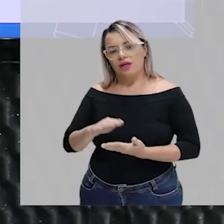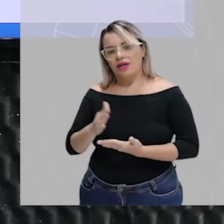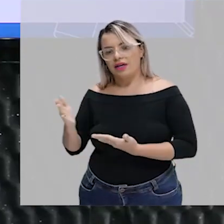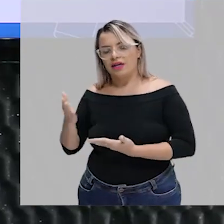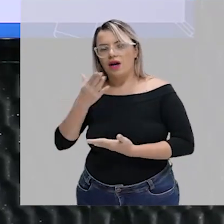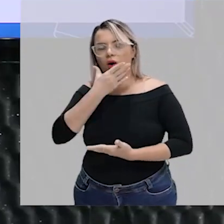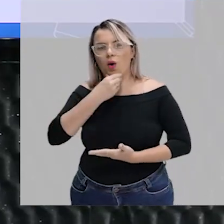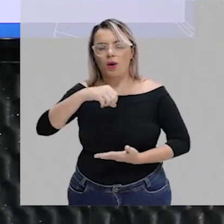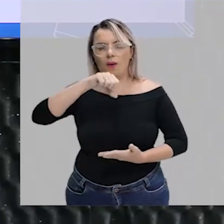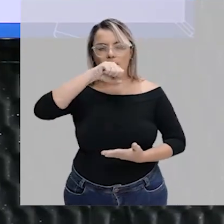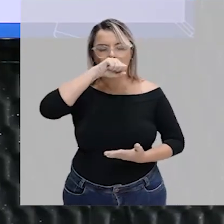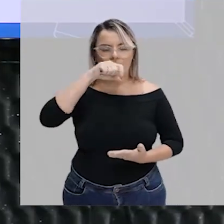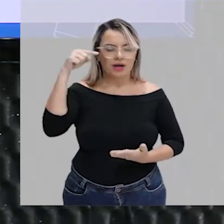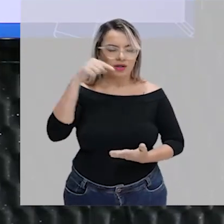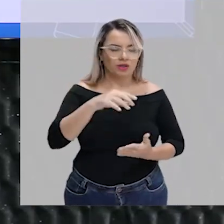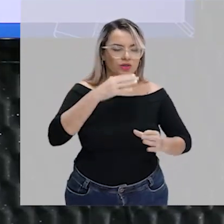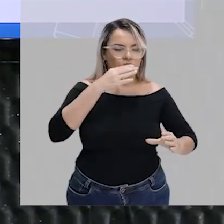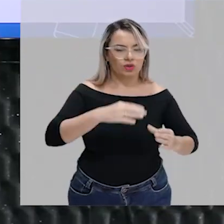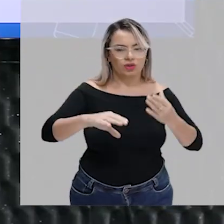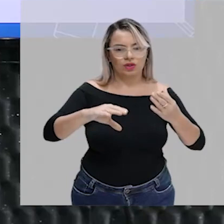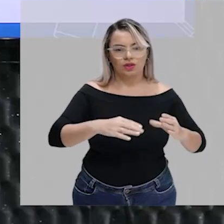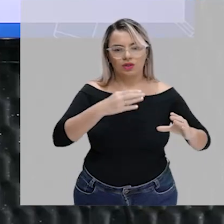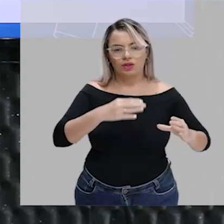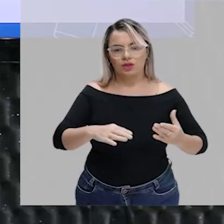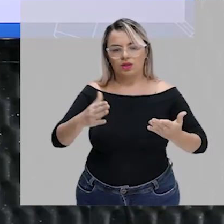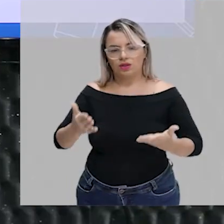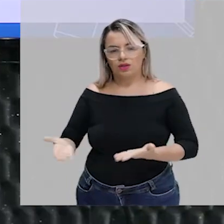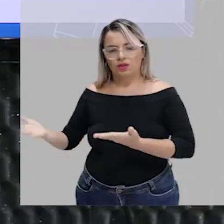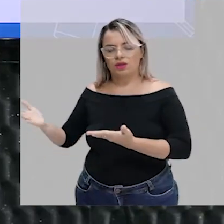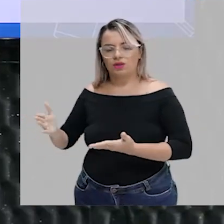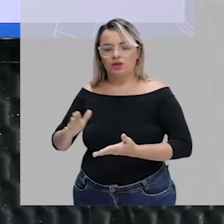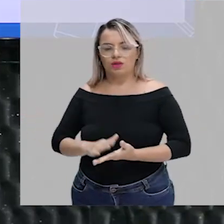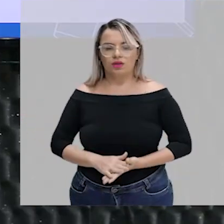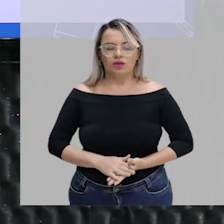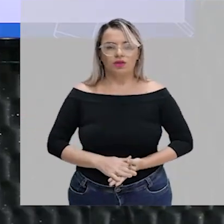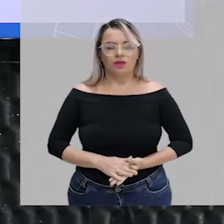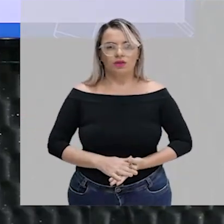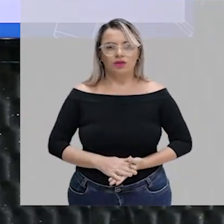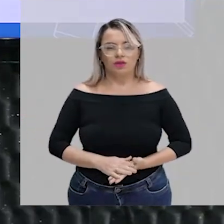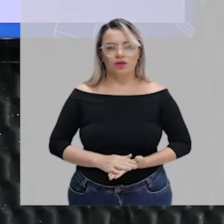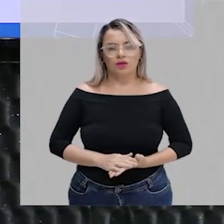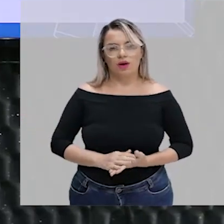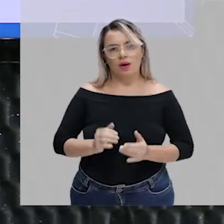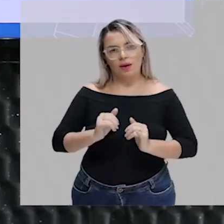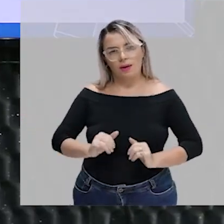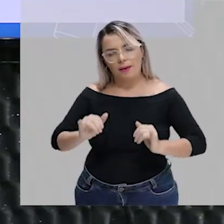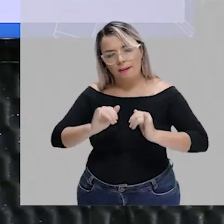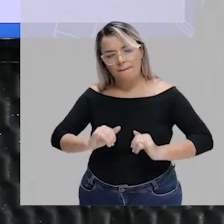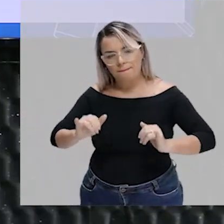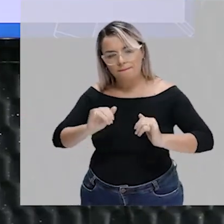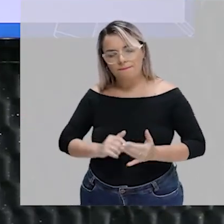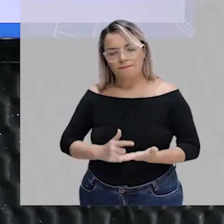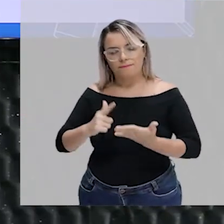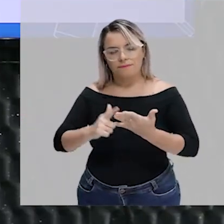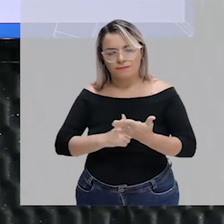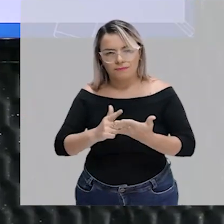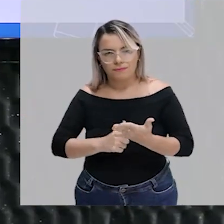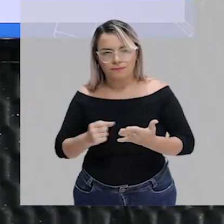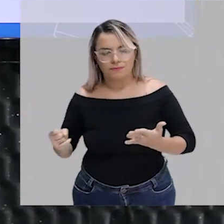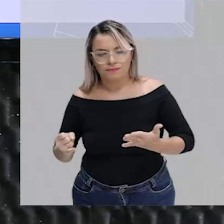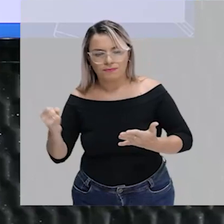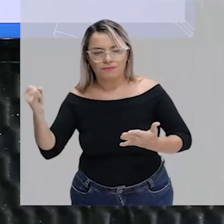Holanda. Sérgio Buarque de Holanda publicou uma das obras mais importantes que versam sobre o país, o